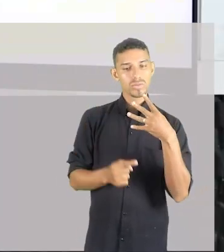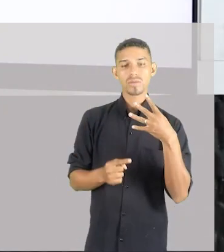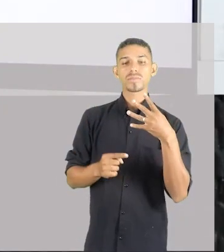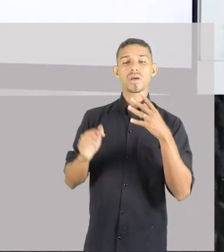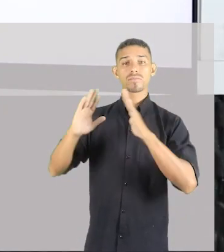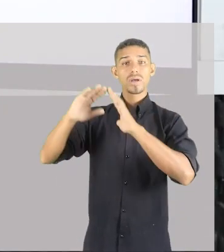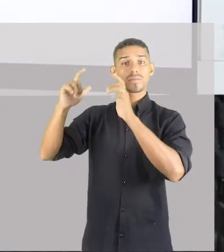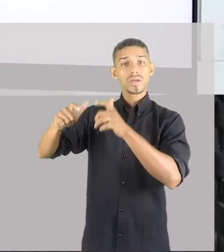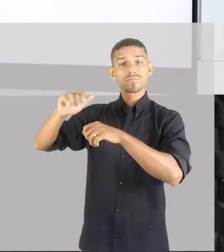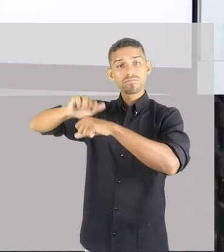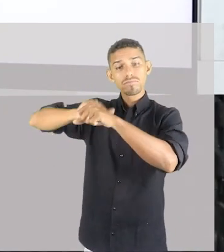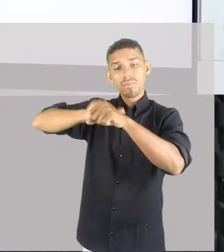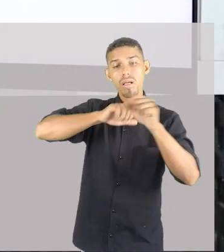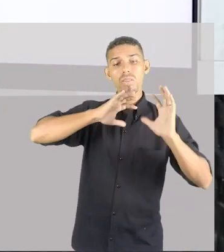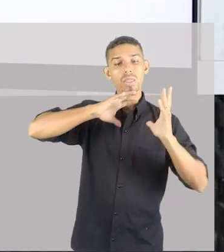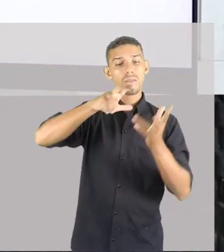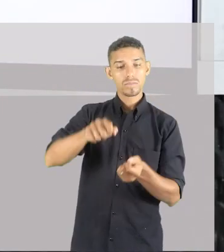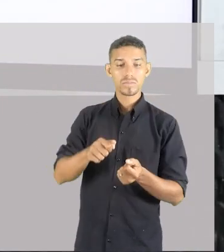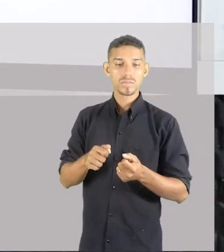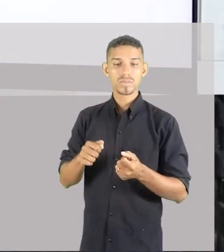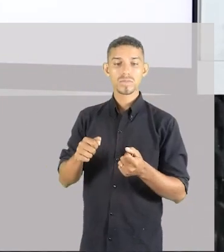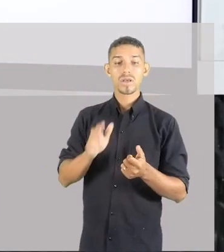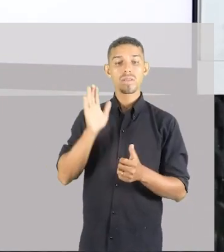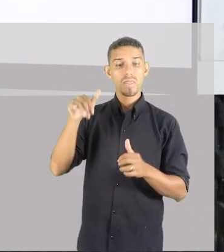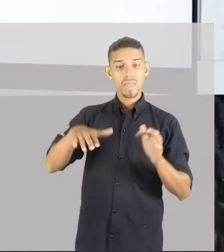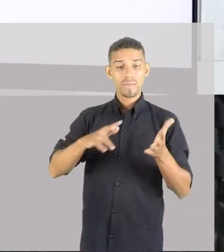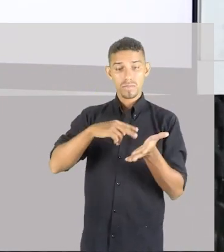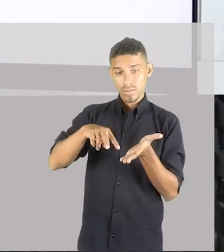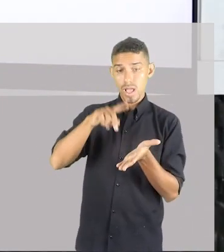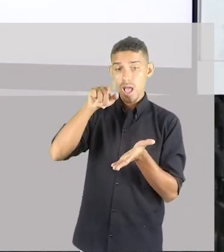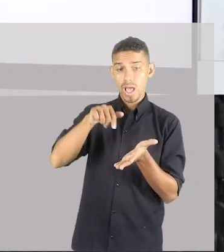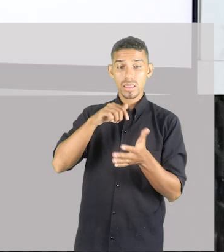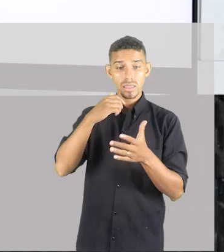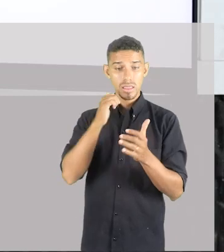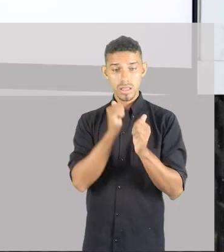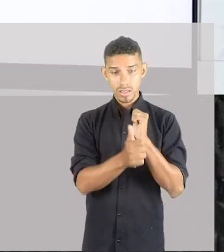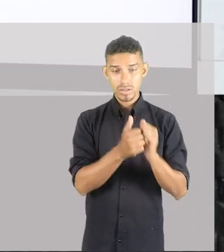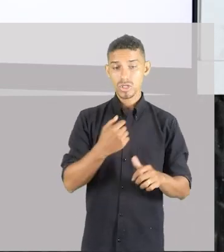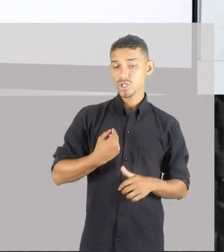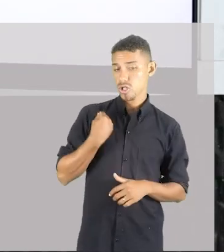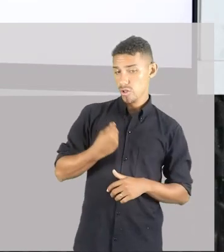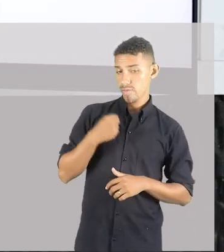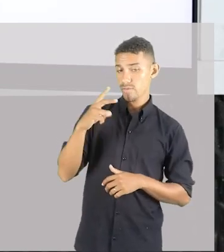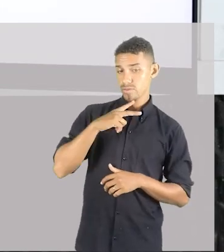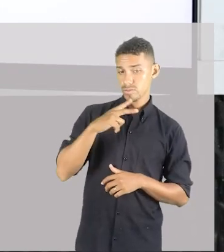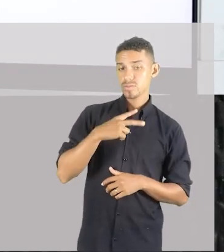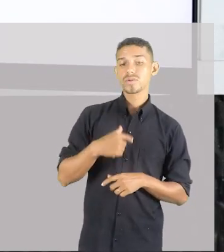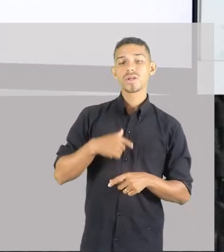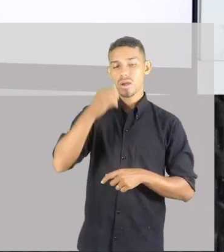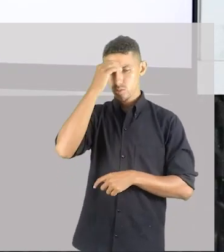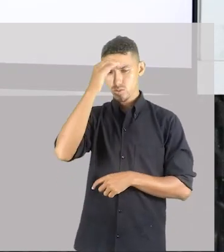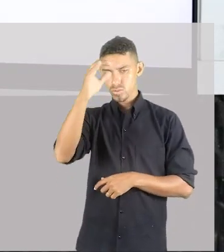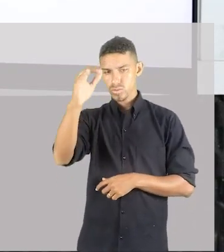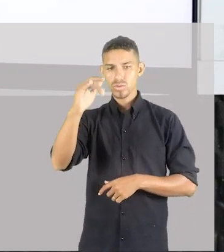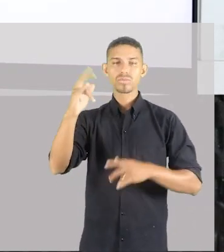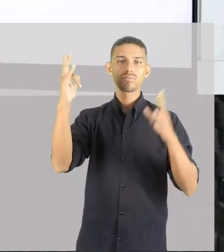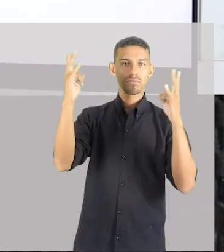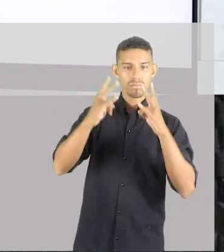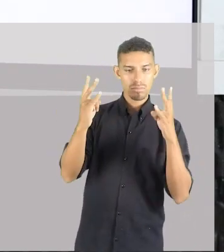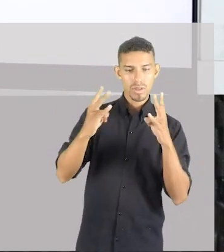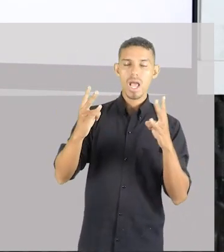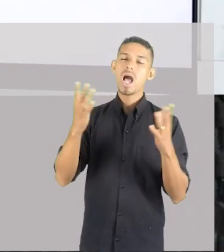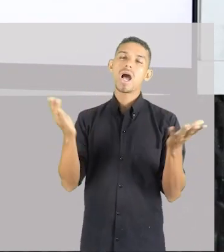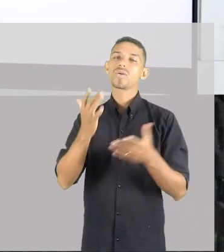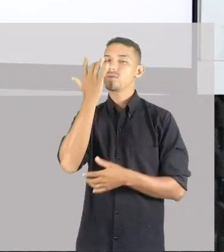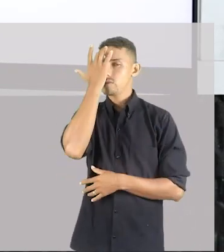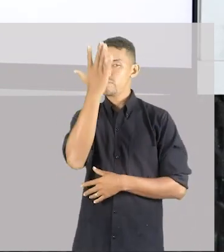periferia de todo mundo o Breaking é esporte é dança é estilo de vida e é ligado à cultura urbana do hip hop agora fica